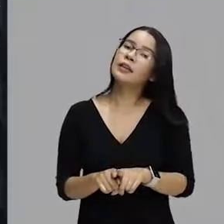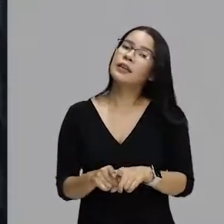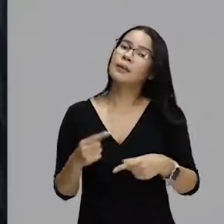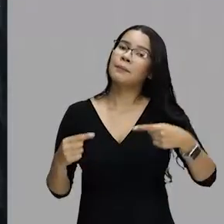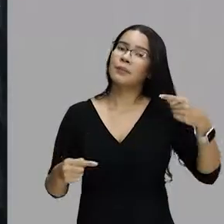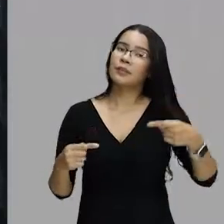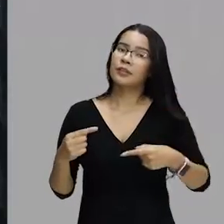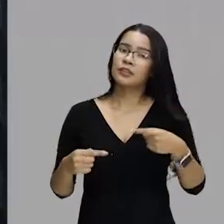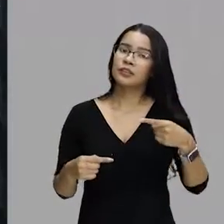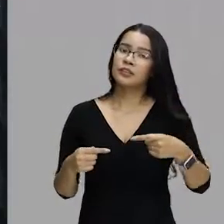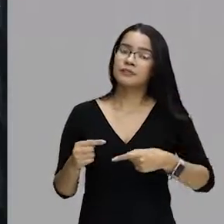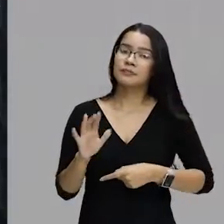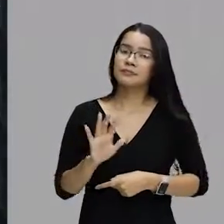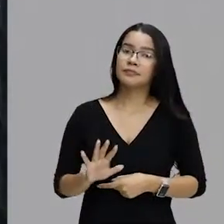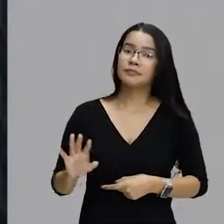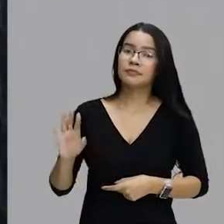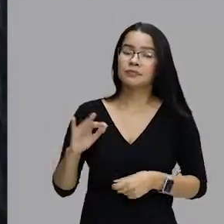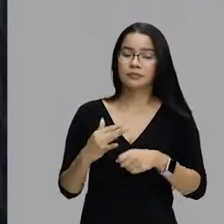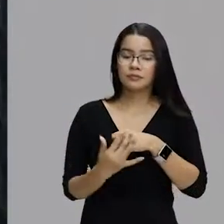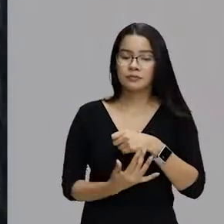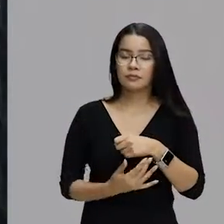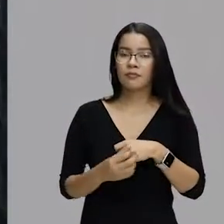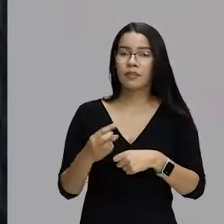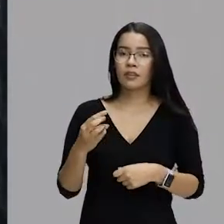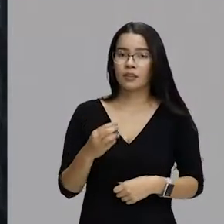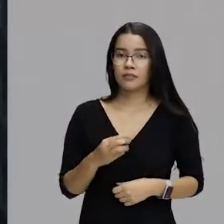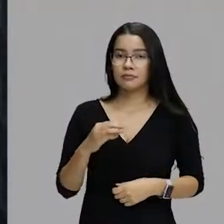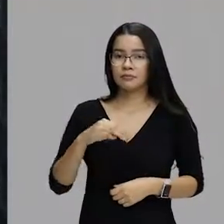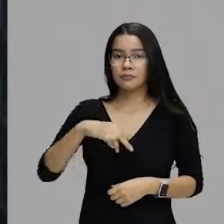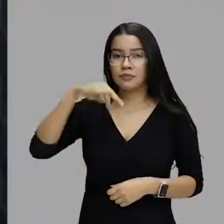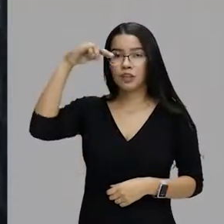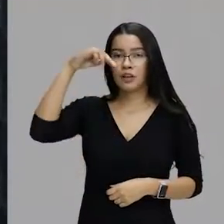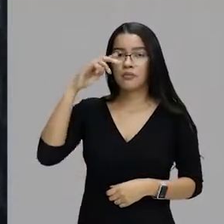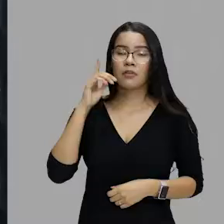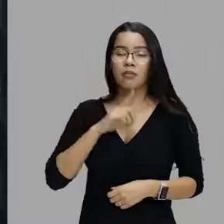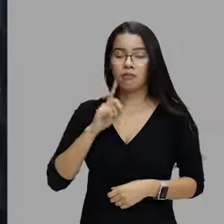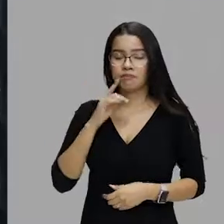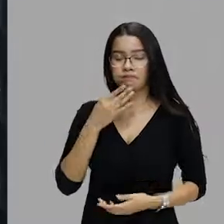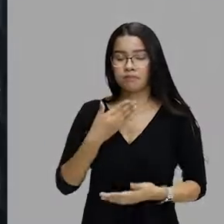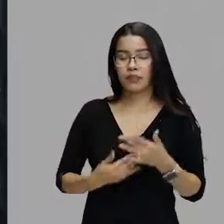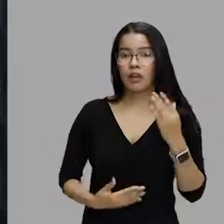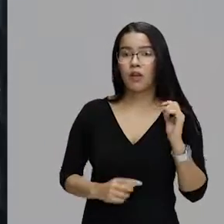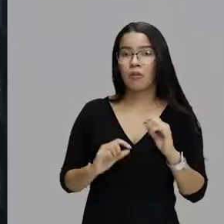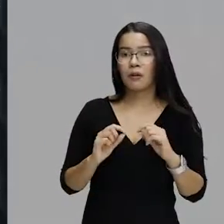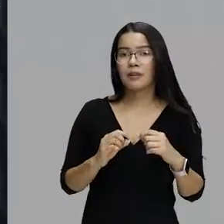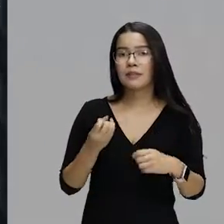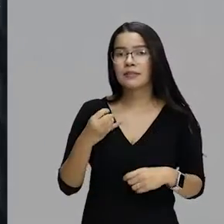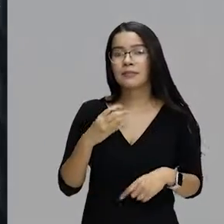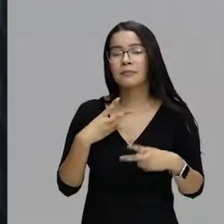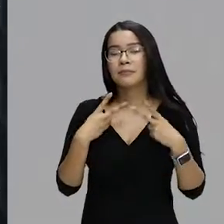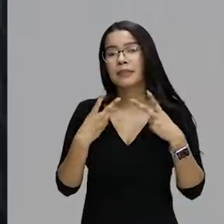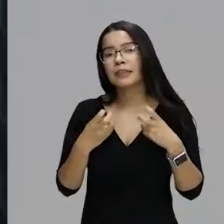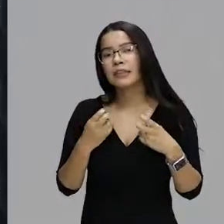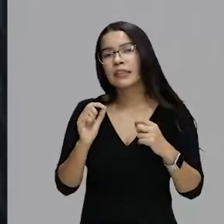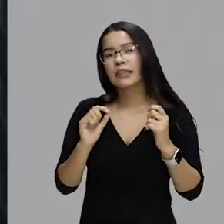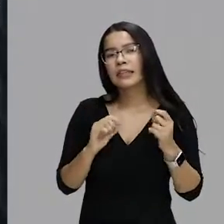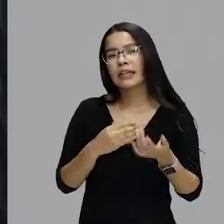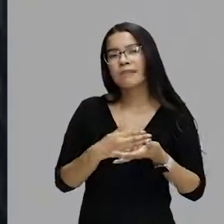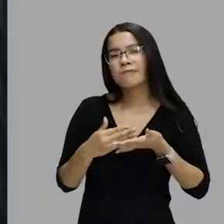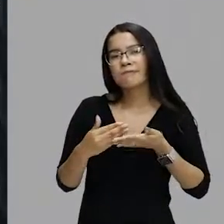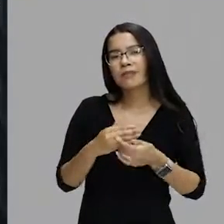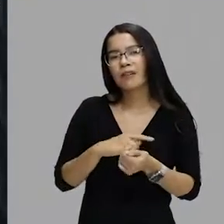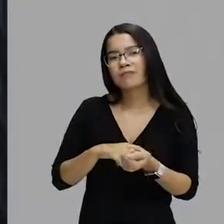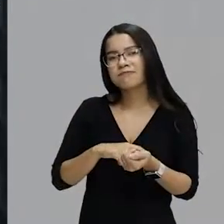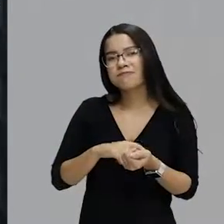externa norte-americana acabou, na verdade, fracassando. E o que se observa é que as tensões, a partir de agora,